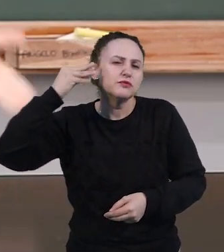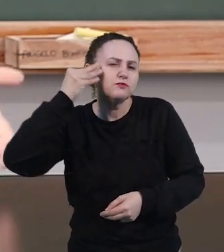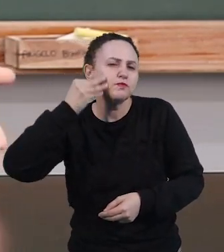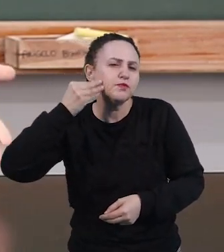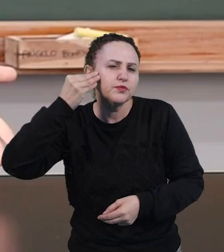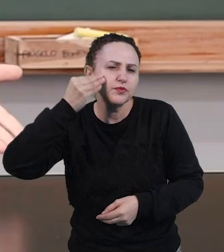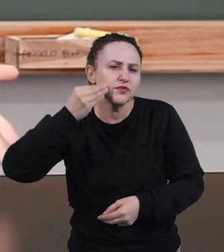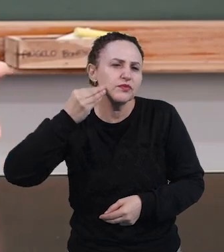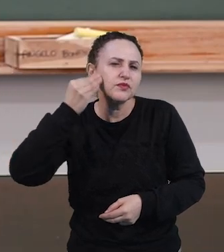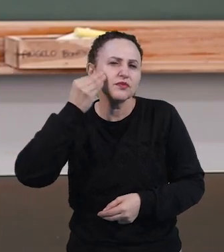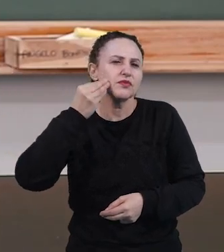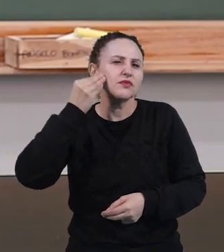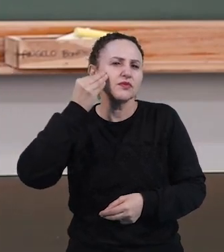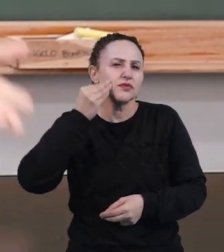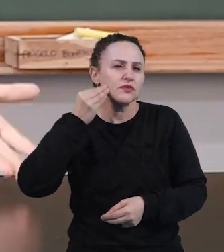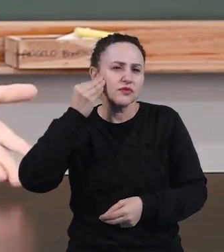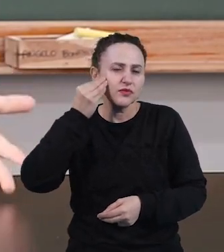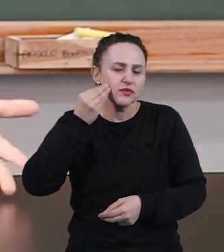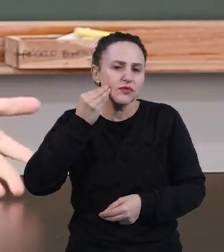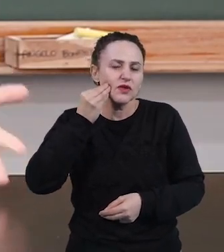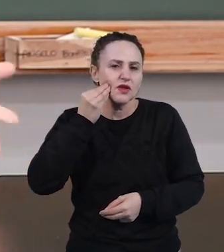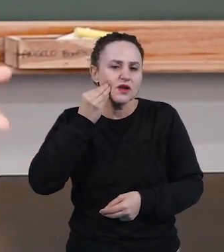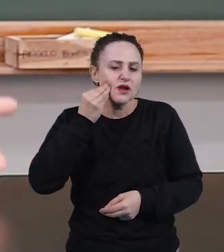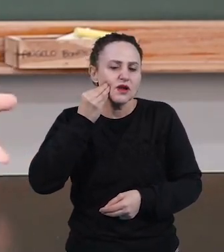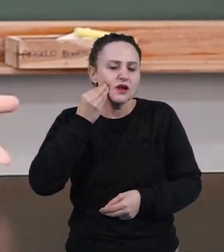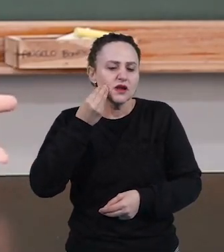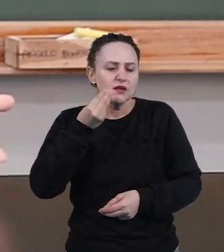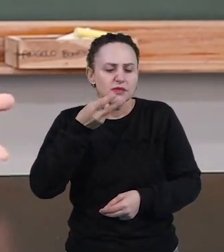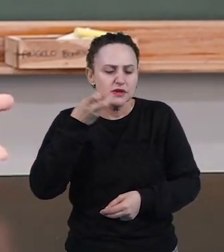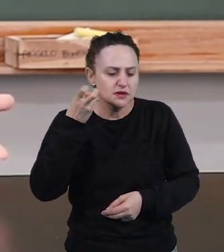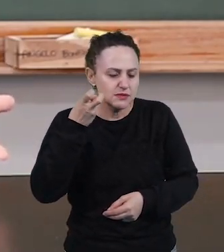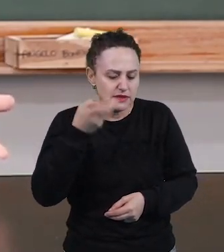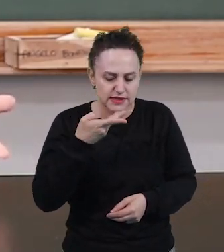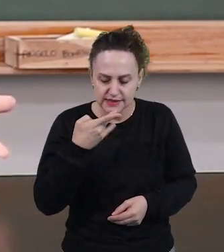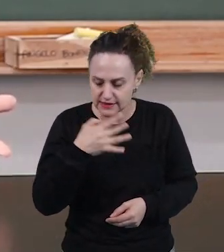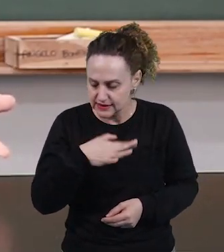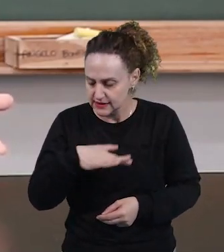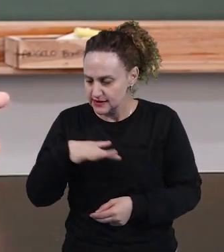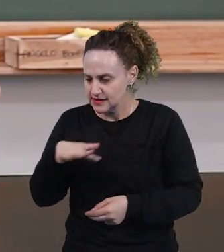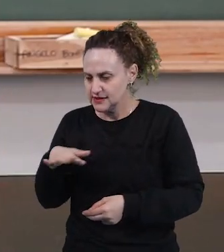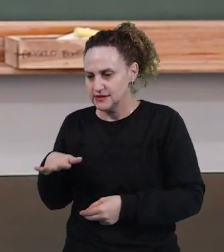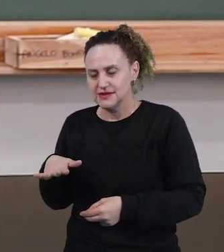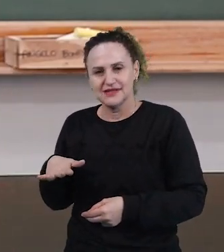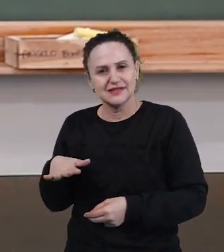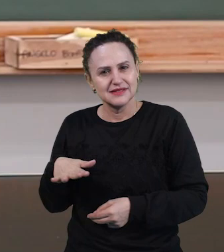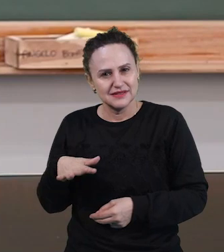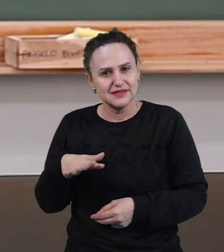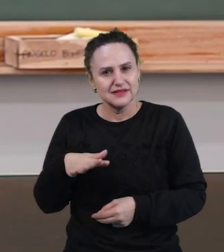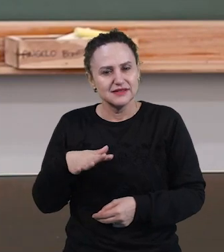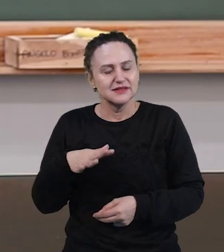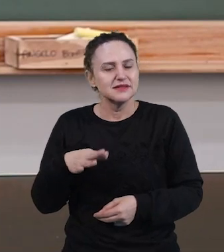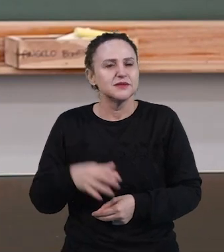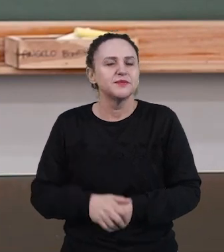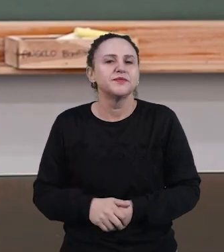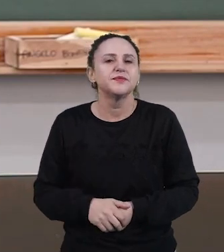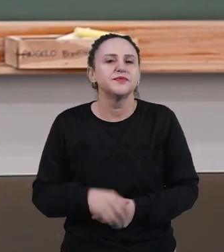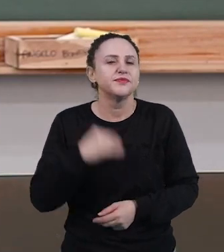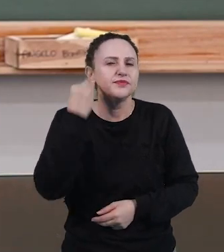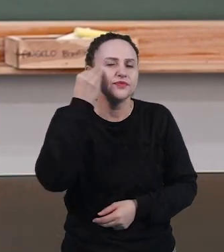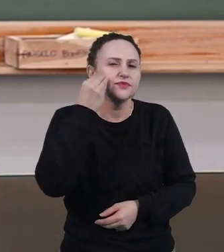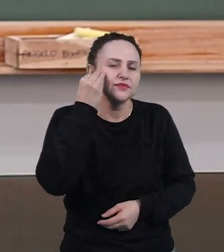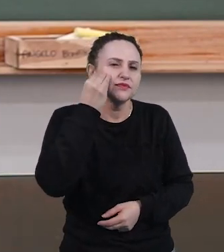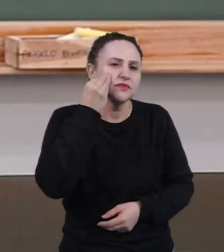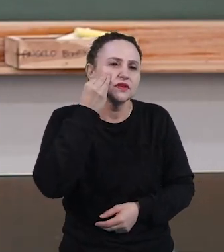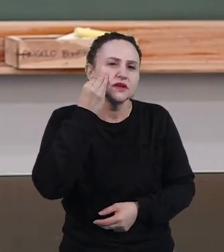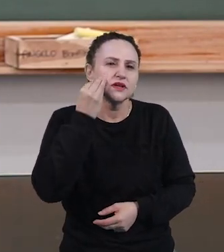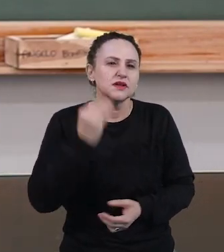lá dos pequenos dele, né? Das 3 crianças que ele tinha em casa também. Então esse foi, né?